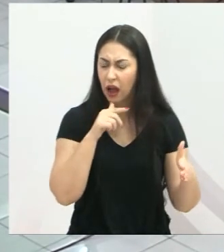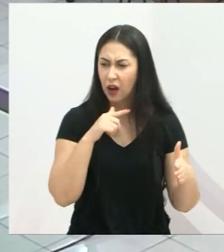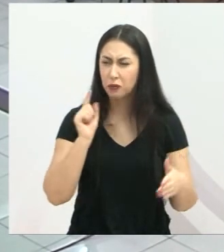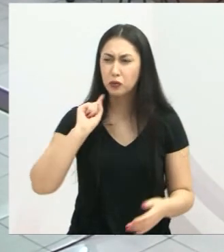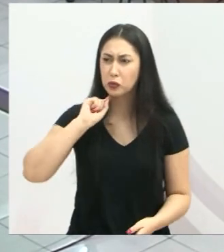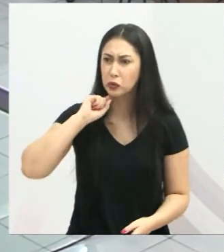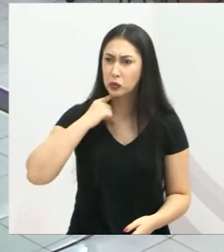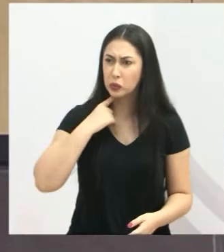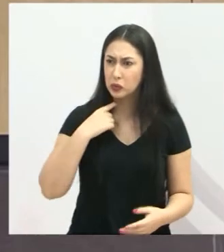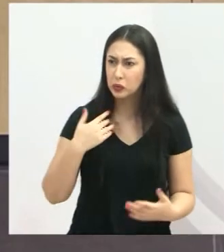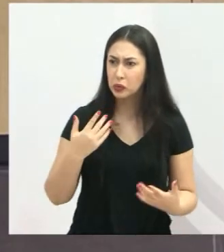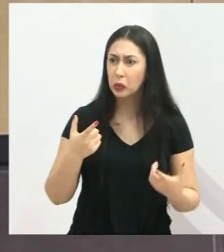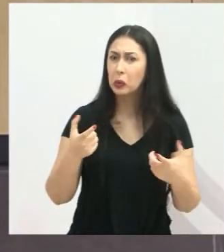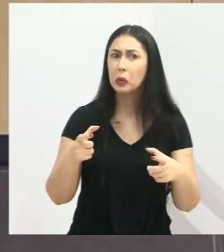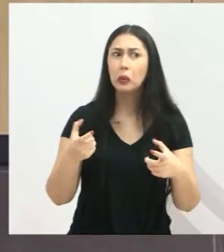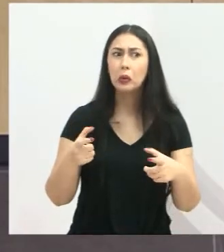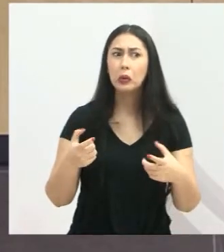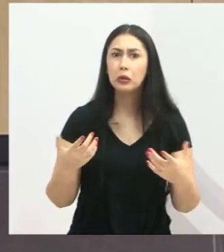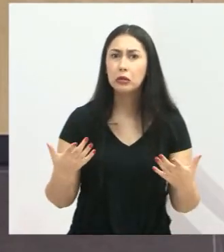Misericórdia, hein? Onde é isso?